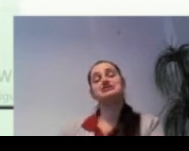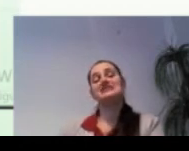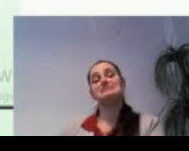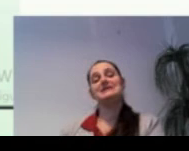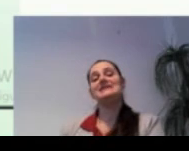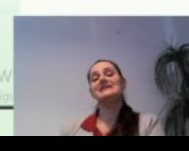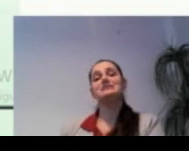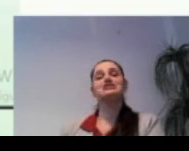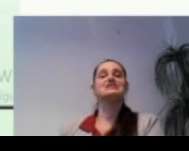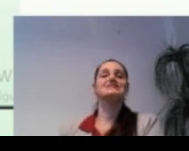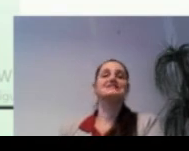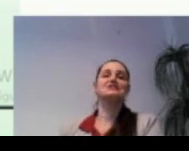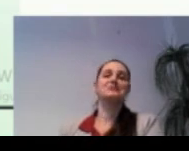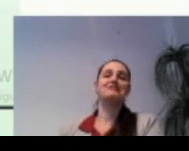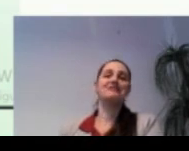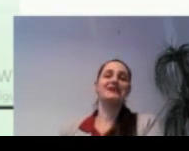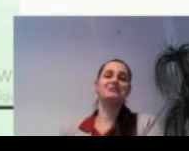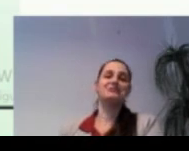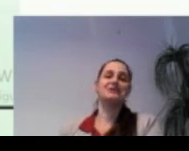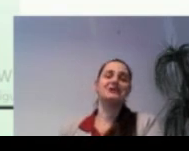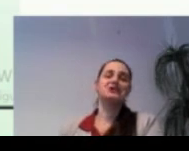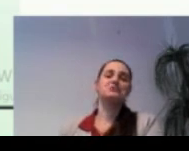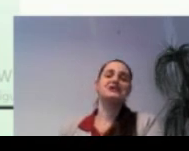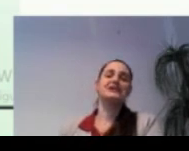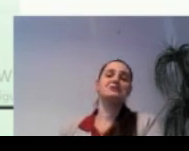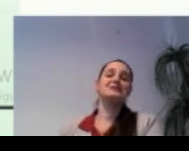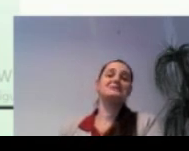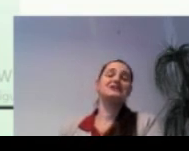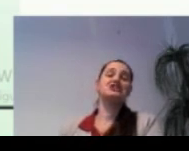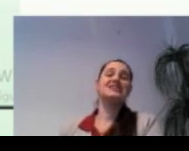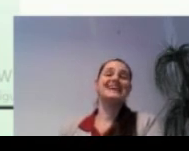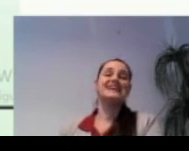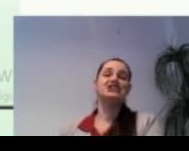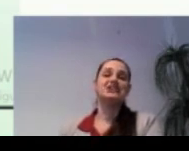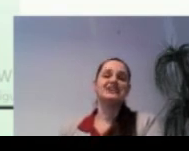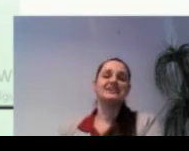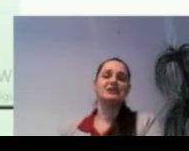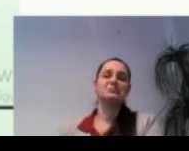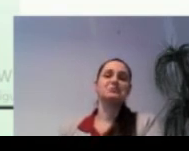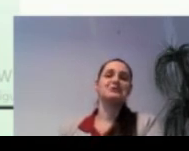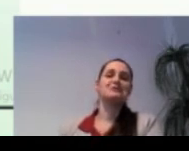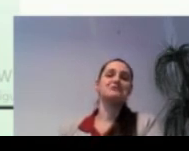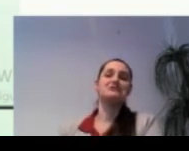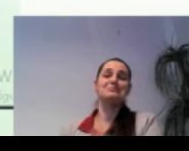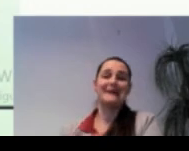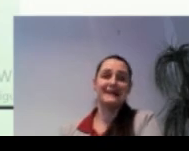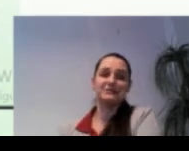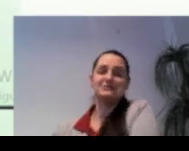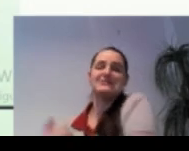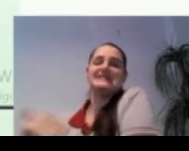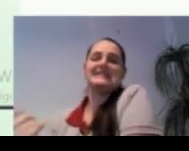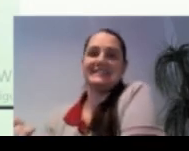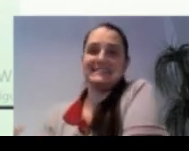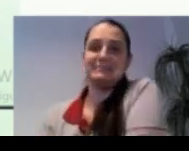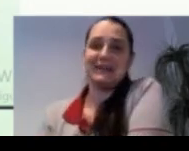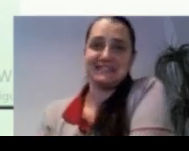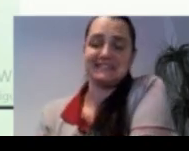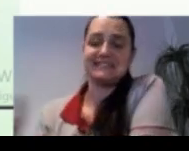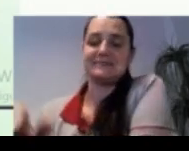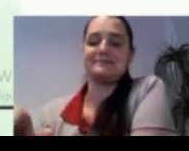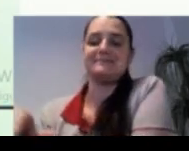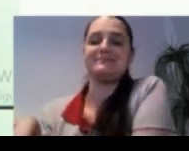É um tipo de anemia que não adianta você tomar ferro, porque é uma anemia genética, o problema é o formato